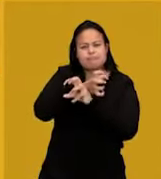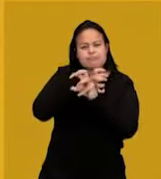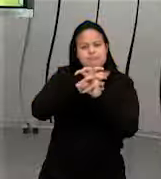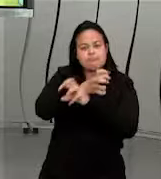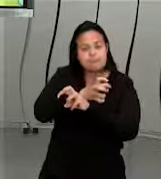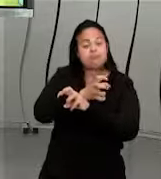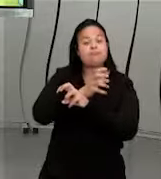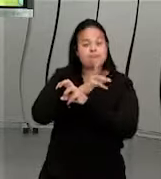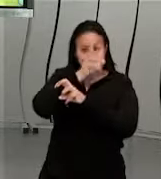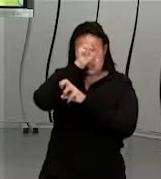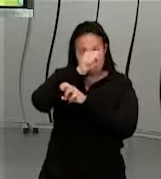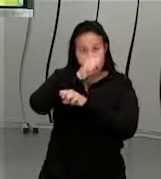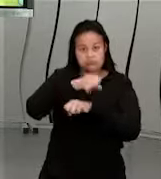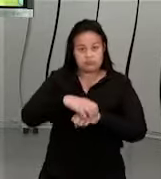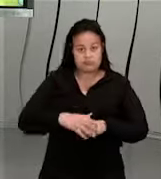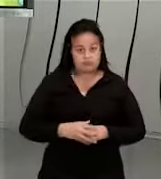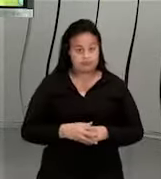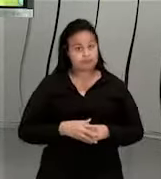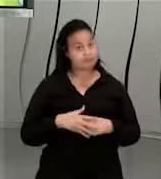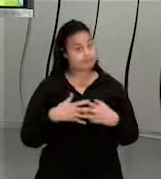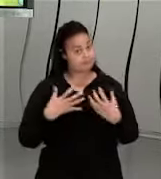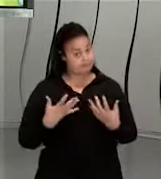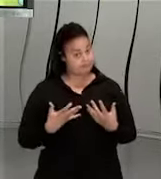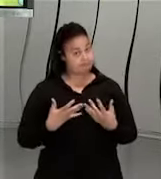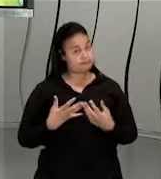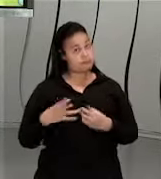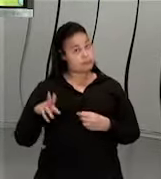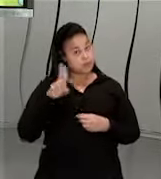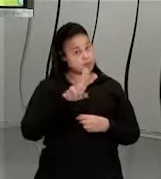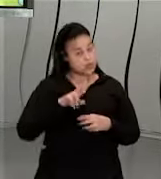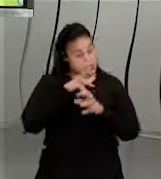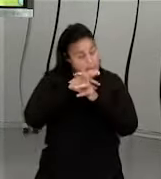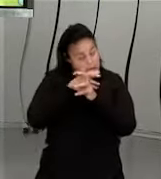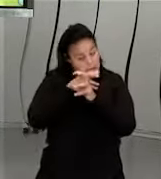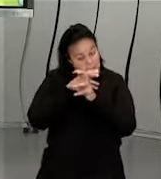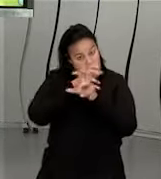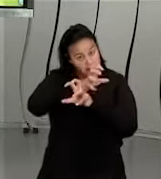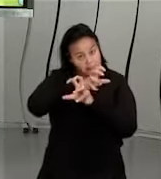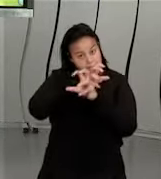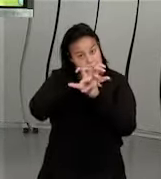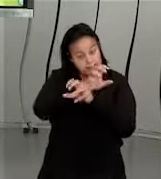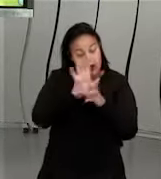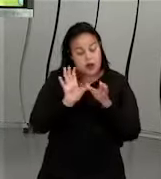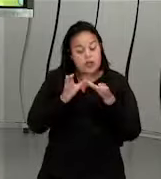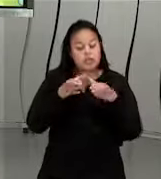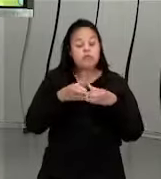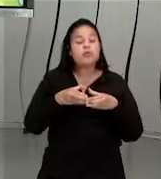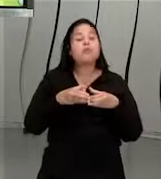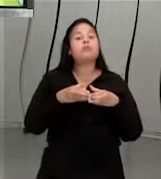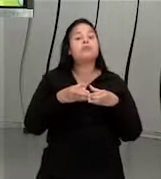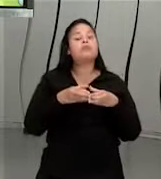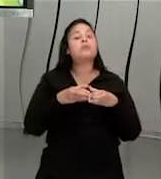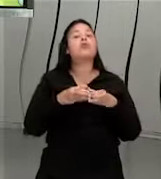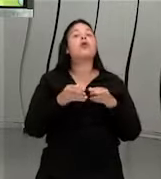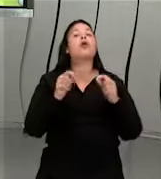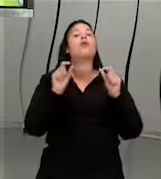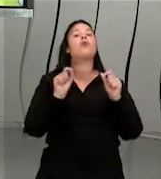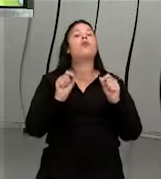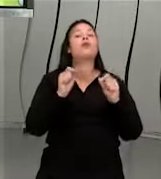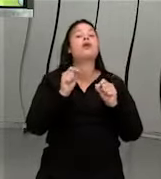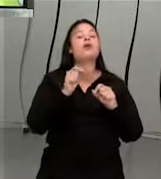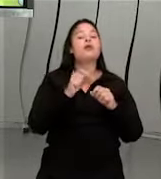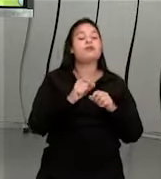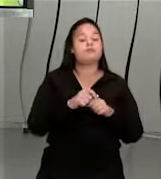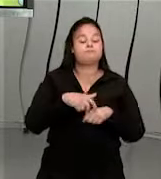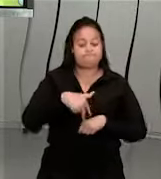resistentes. Então, a função do tecido ósseo, né, do tecido conjuntivo ósseo, é nos dar sustentação